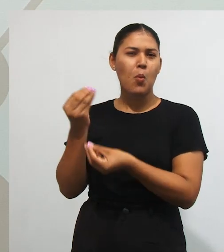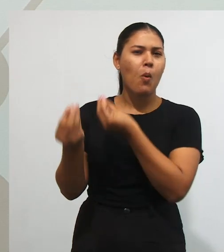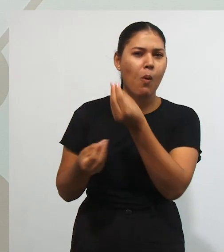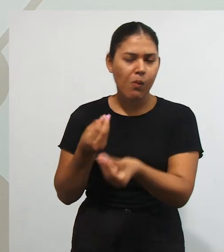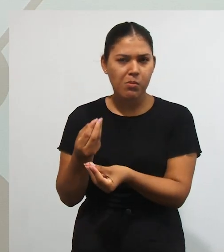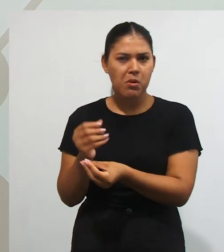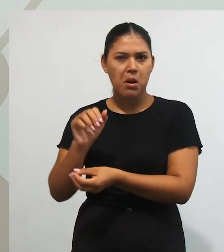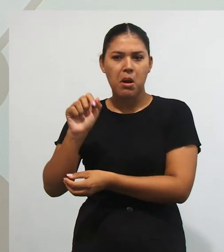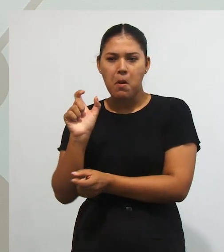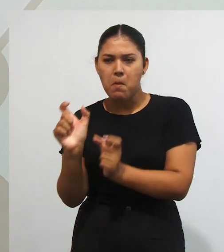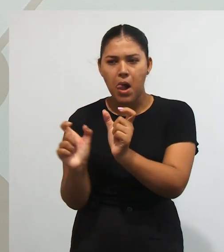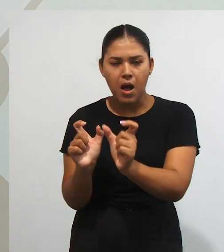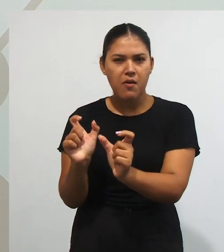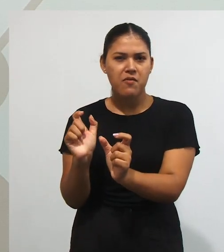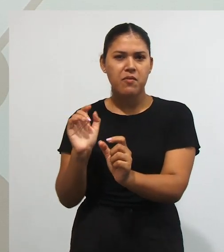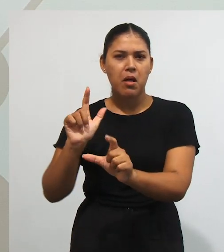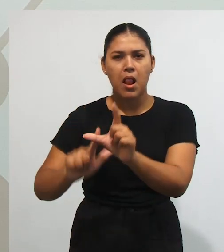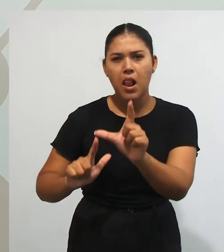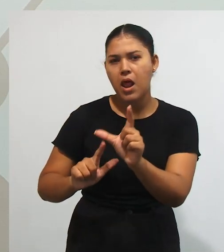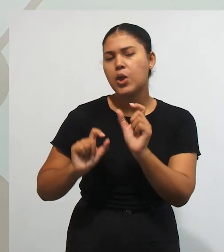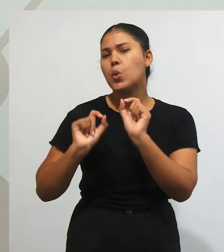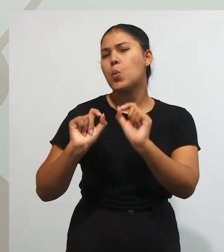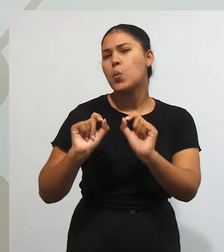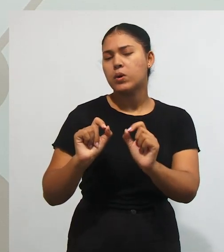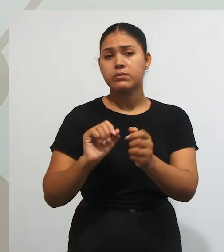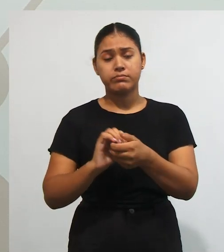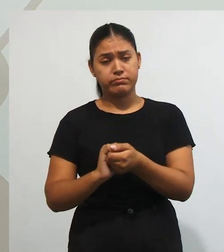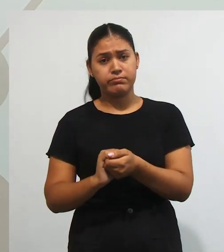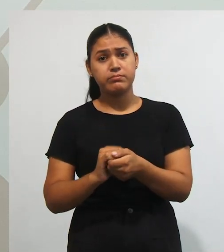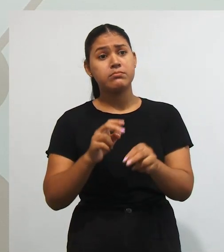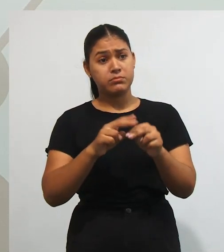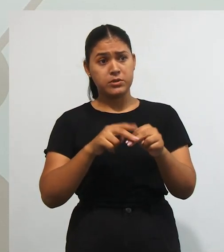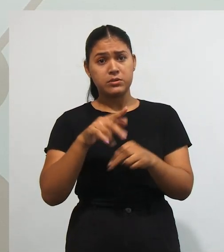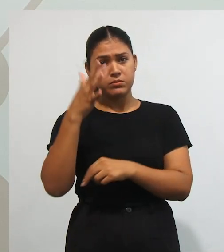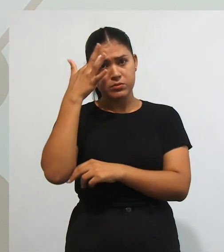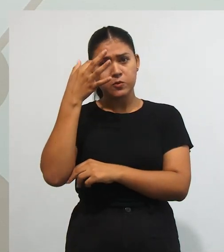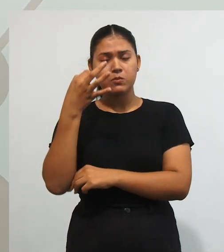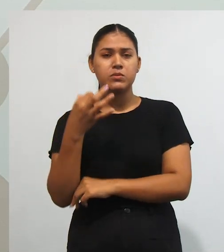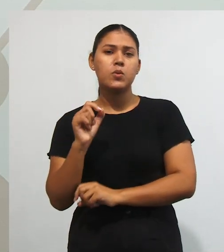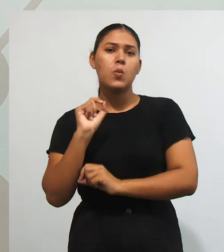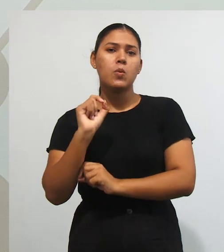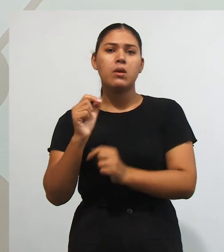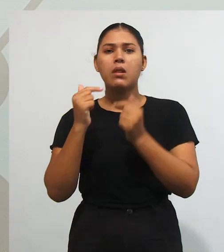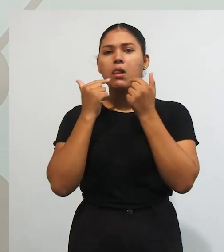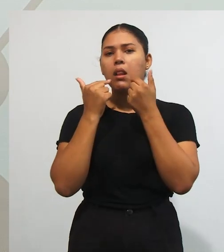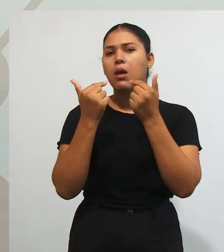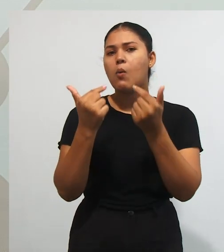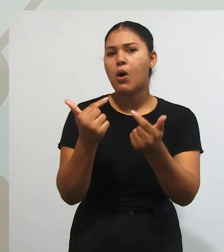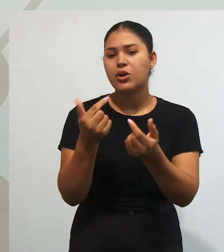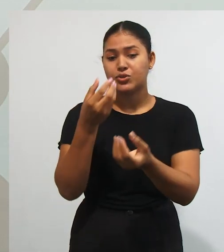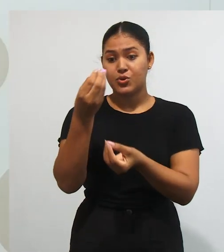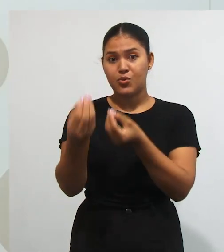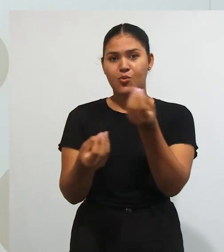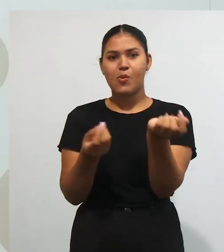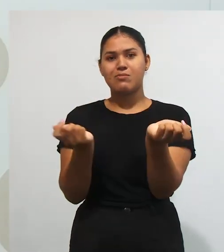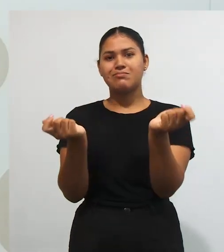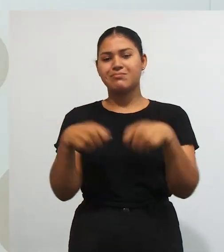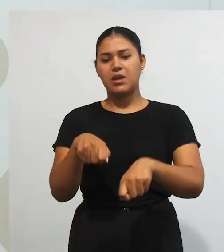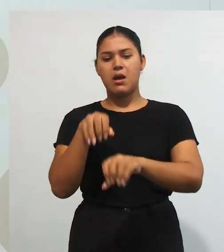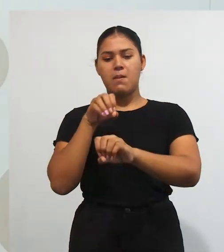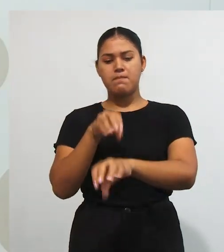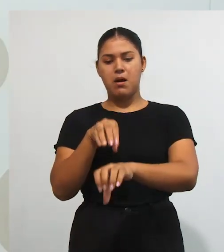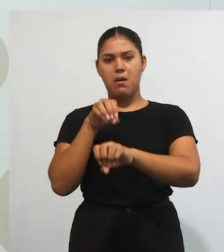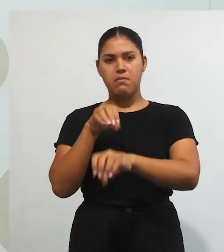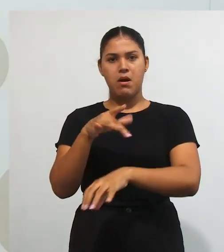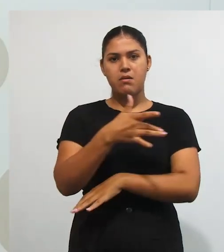fundamental importância do ponto de vista da compreensão da linguagem e, consequentemente, da alfabetização das nossas